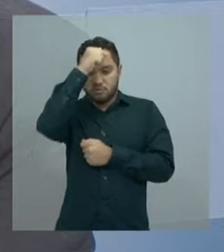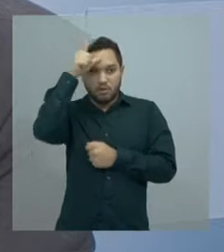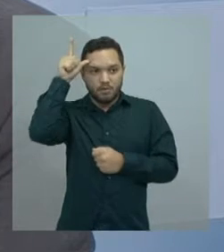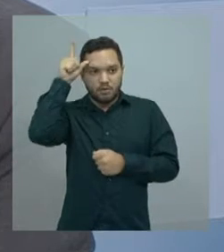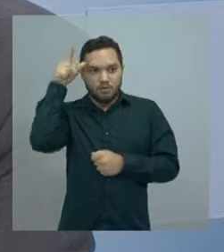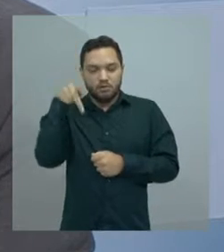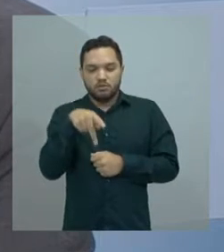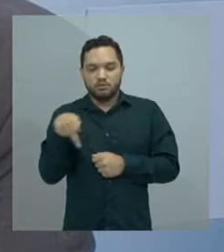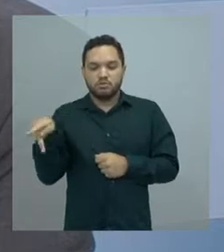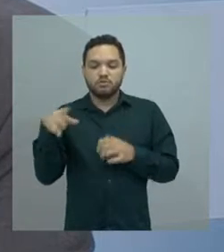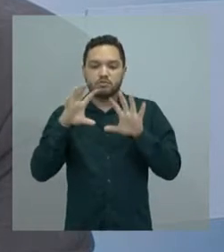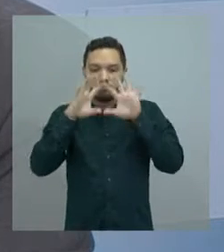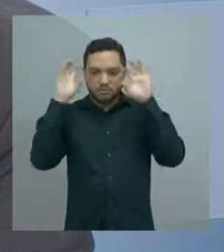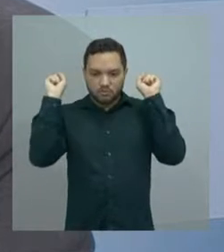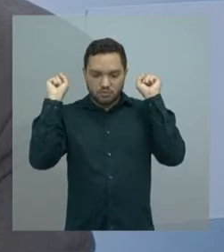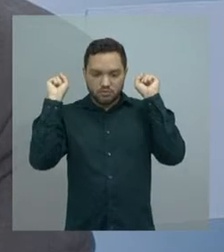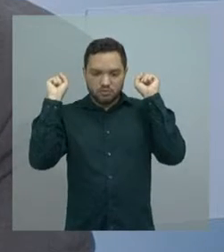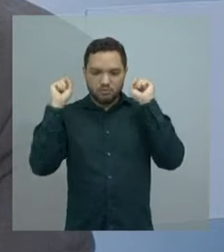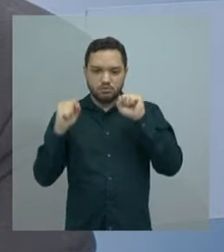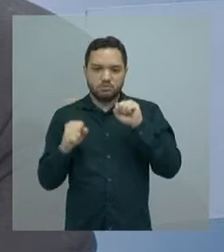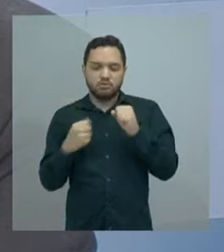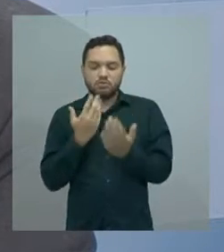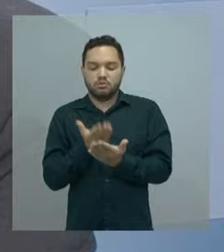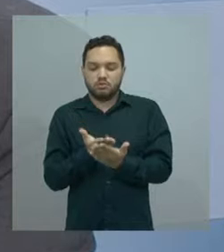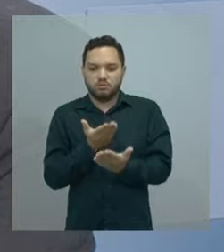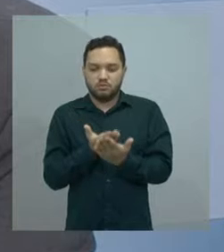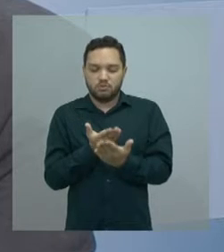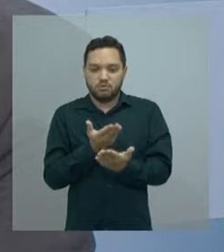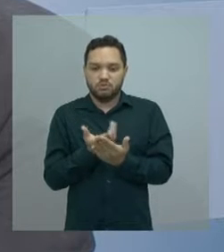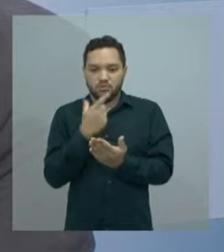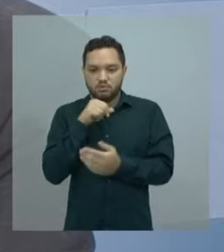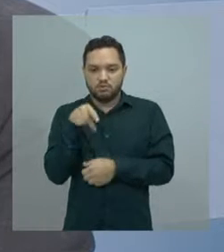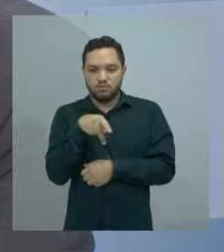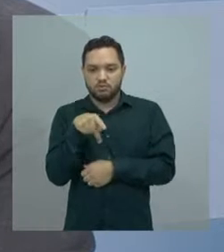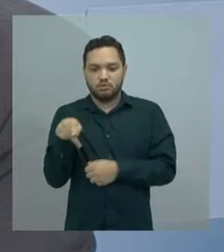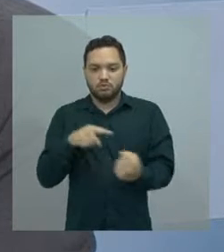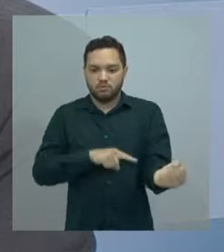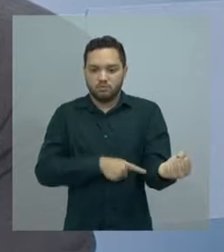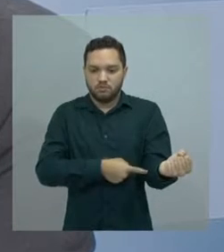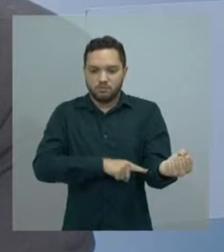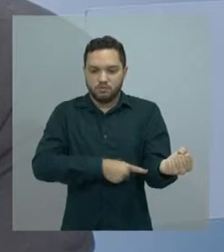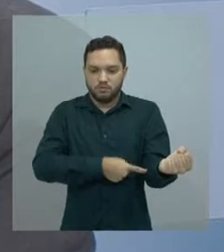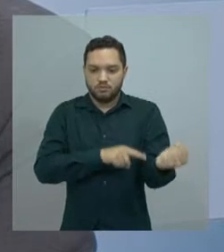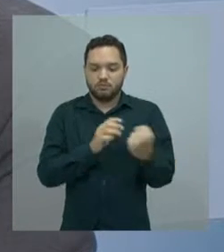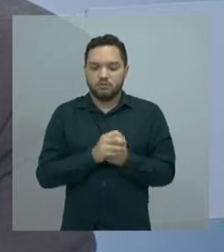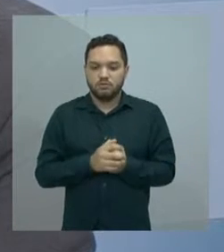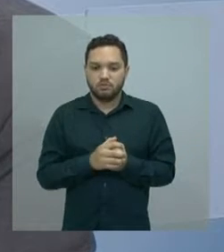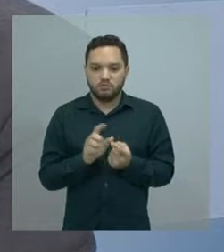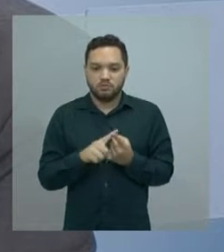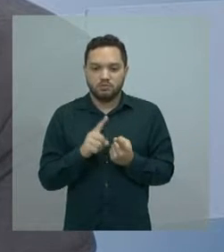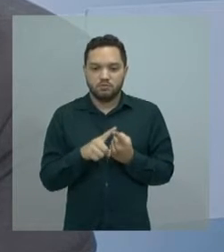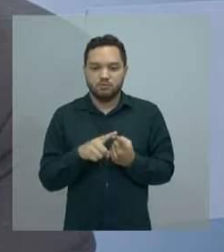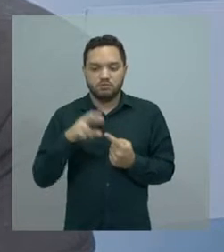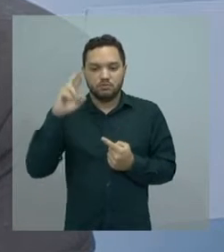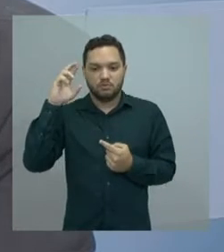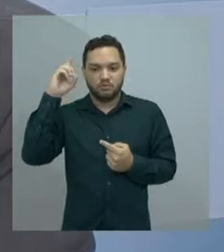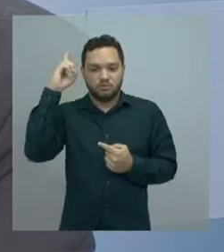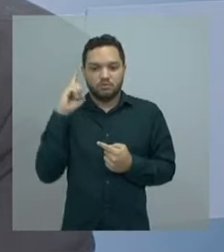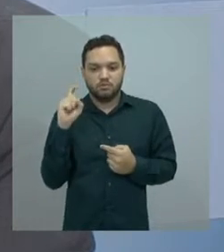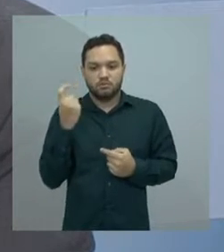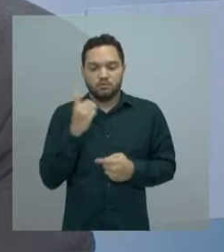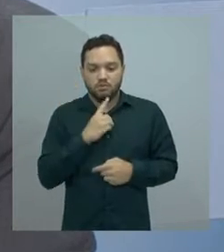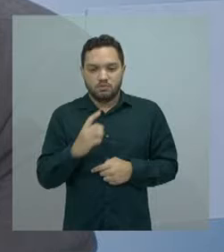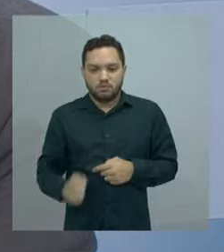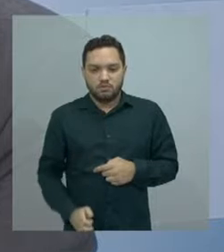temos o Conselho de Altos Estudos, presidido pelo deputado Elmano de Freitas e como diretor executivo o ex-deputado